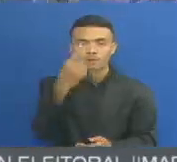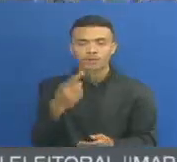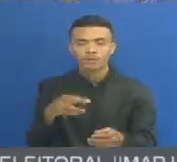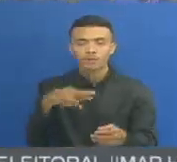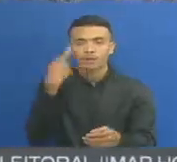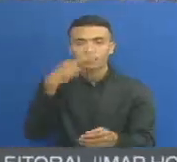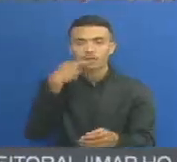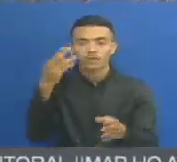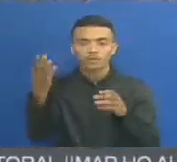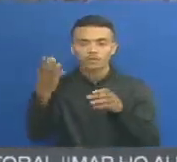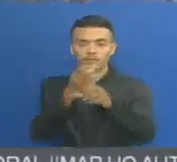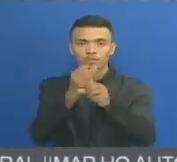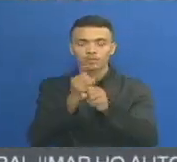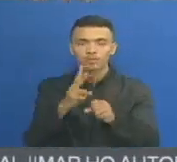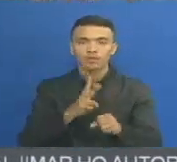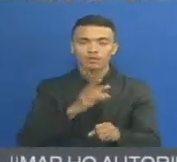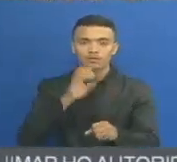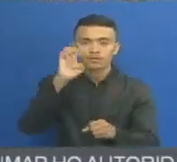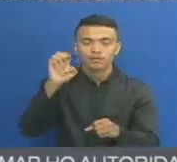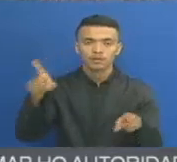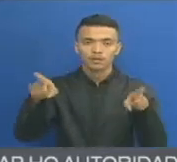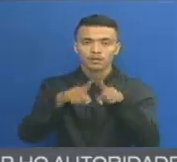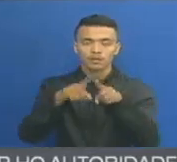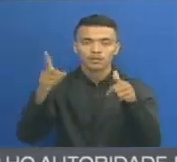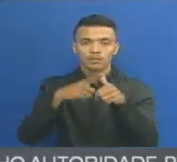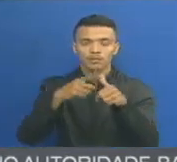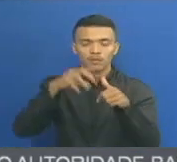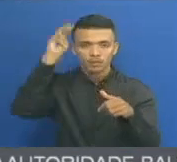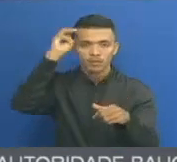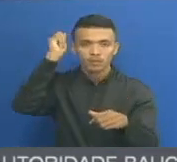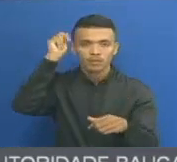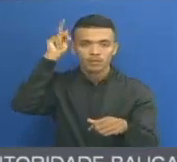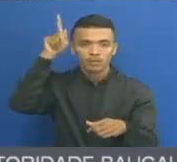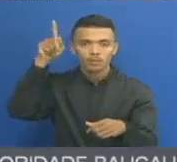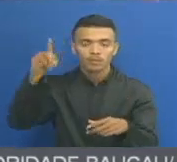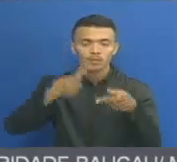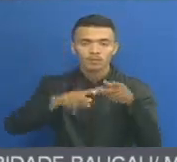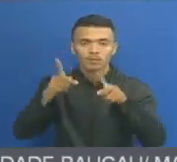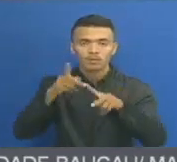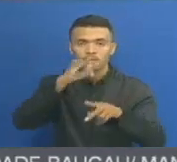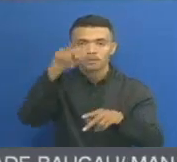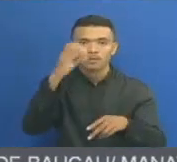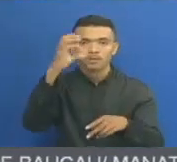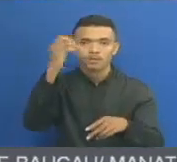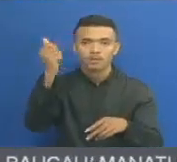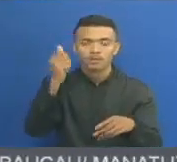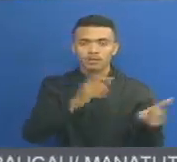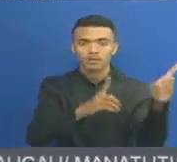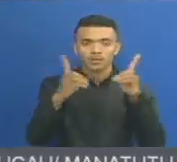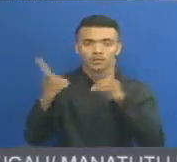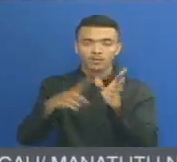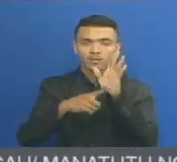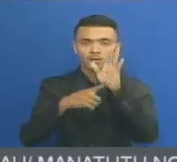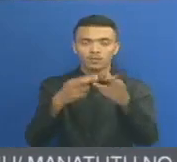Hare Nebe Coileta e Avemassi Hanessan Piloto da Hulu. Nebe Ministério da Agricultura no parceiro Zaica, implementa no atudo o